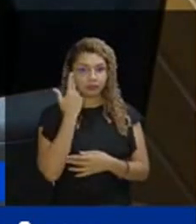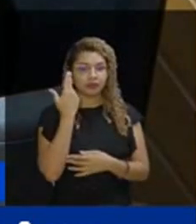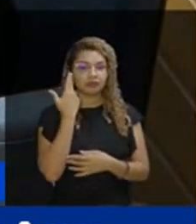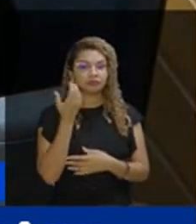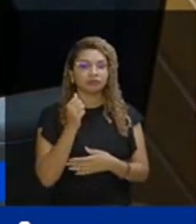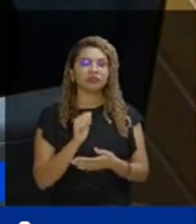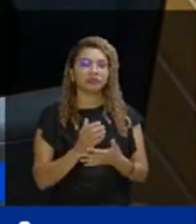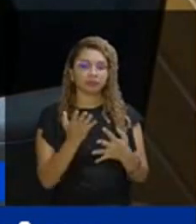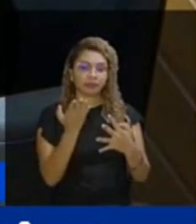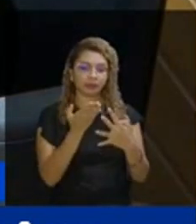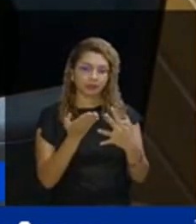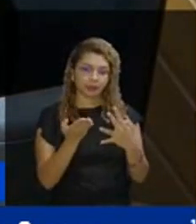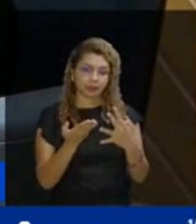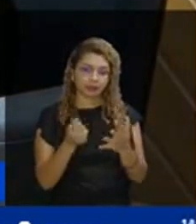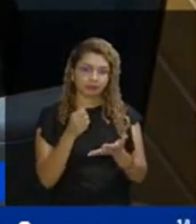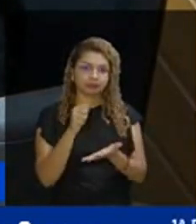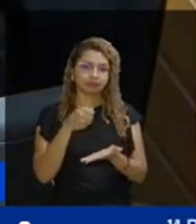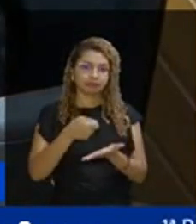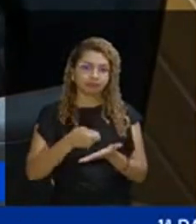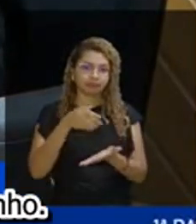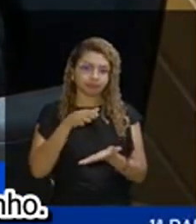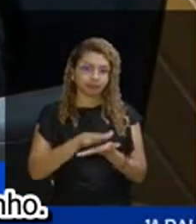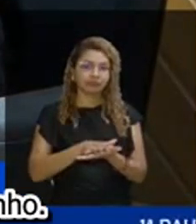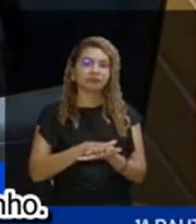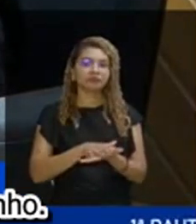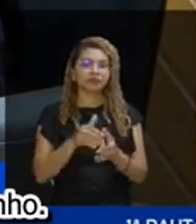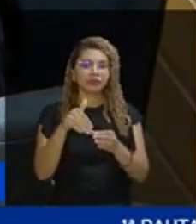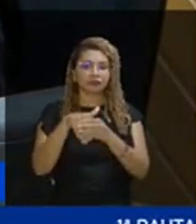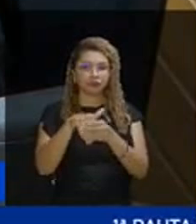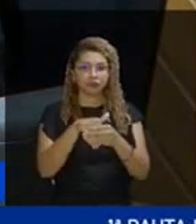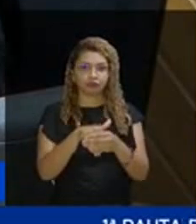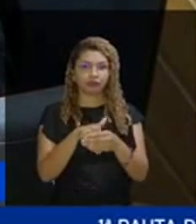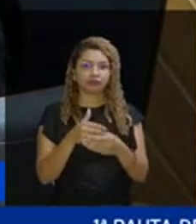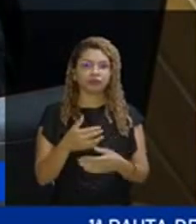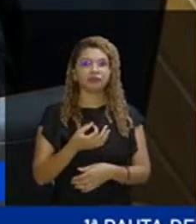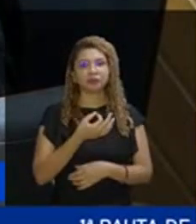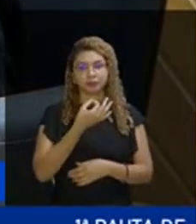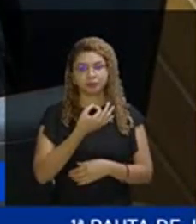do parcelamento do débito da executada. E é como voto, excelências.